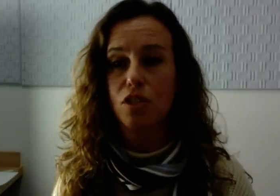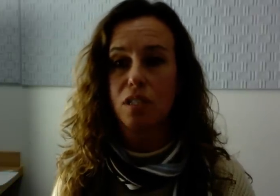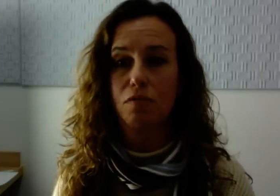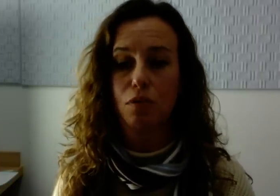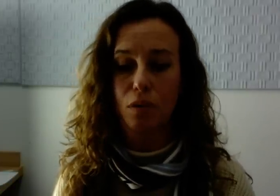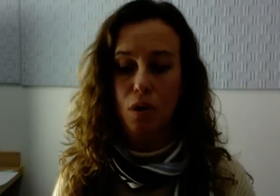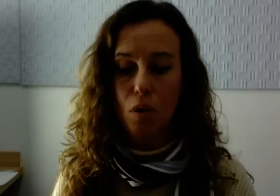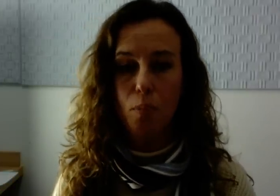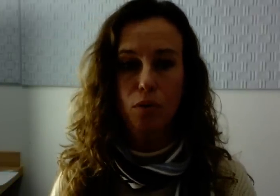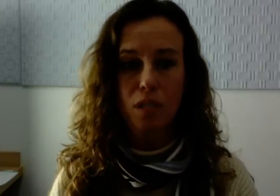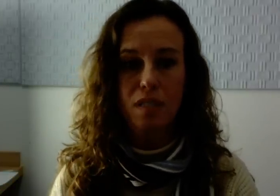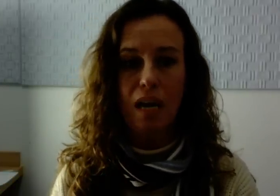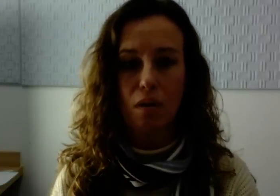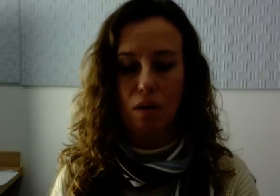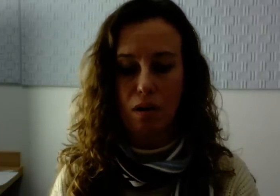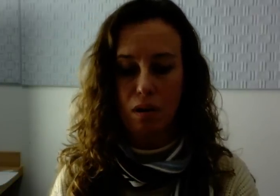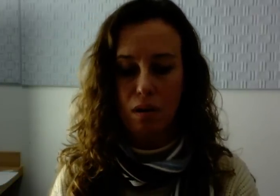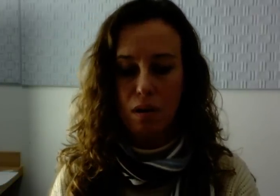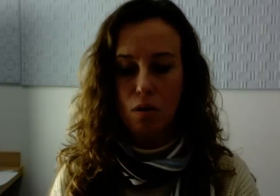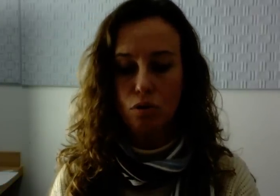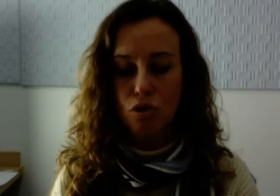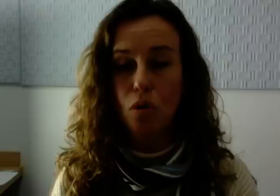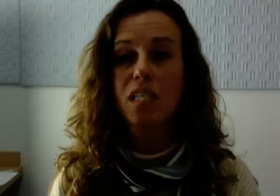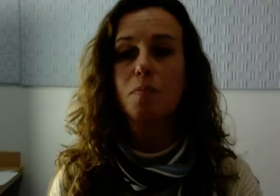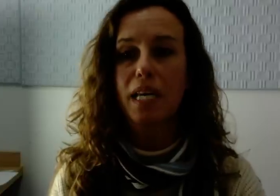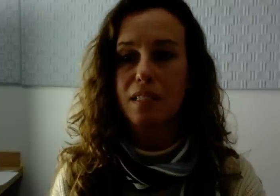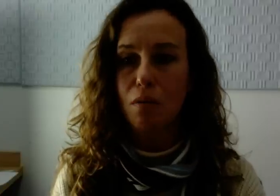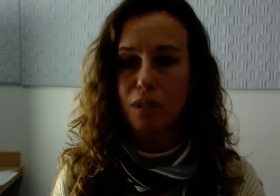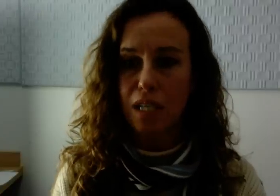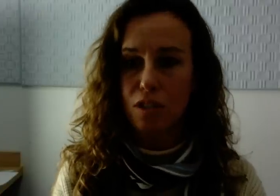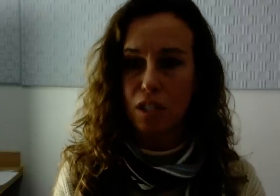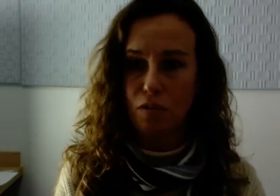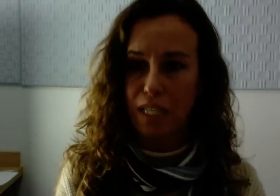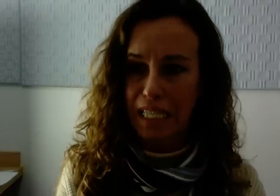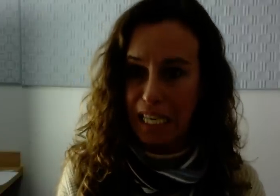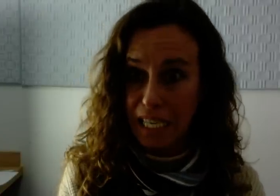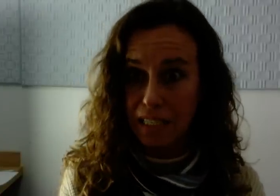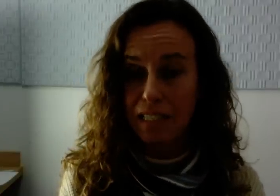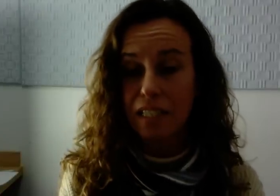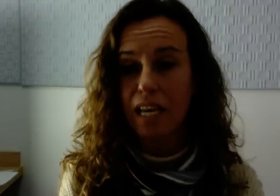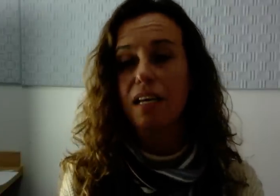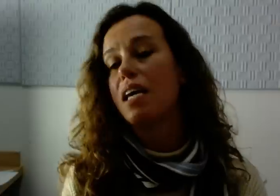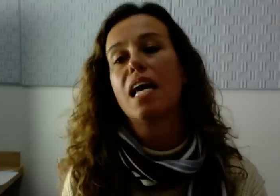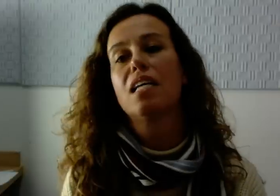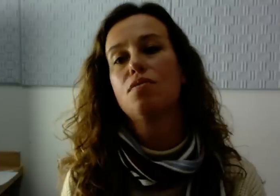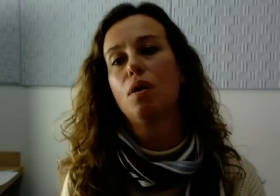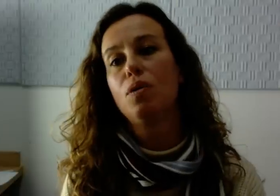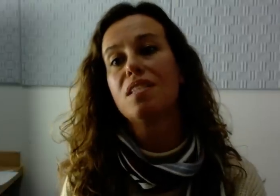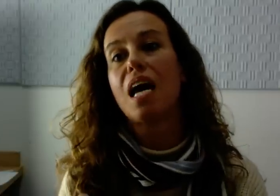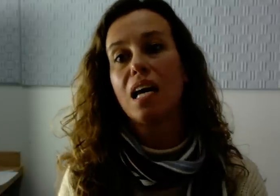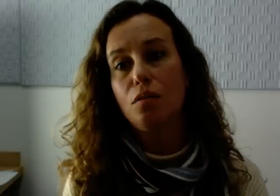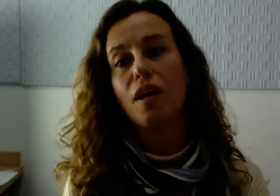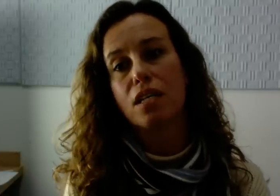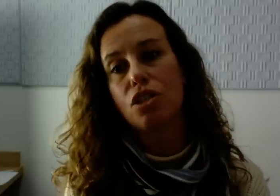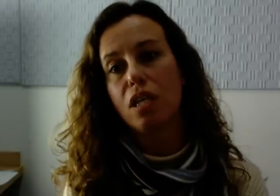dessas políticas que vão Então oportunizar condições para que essa igualdade seja verdadeira né Elas v